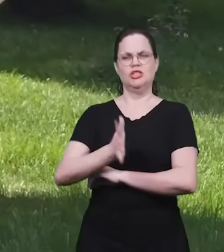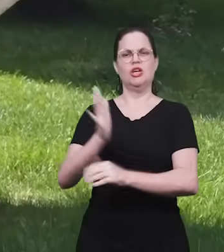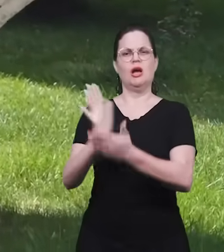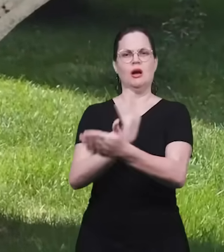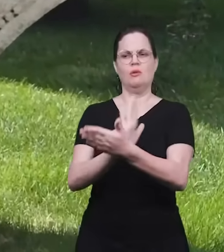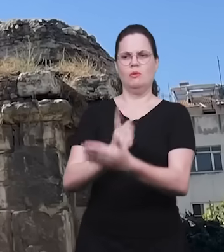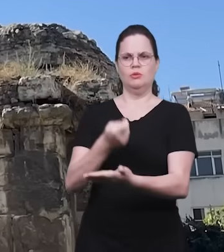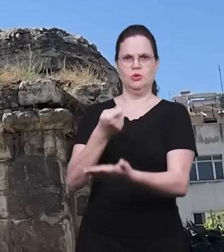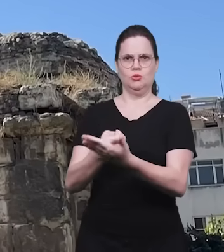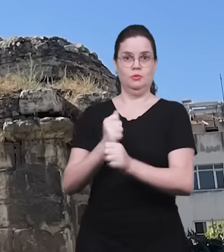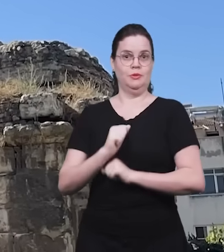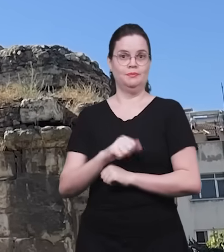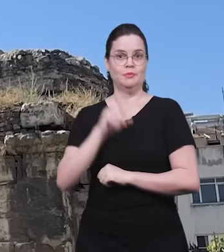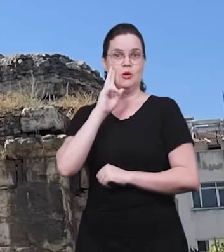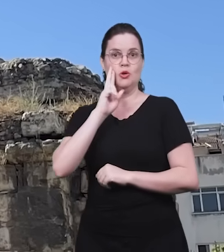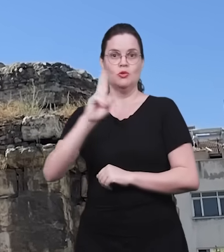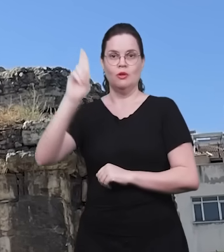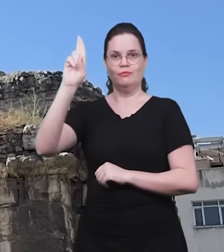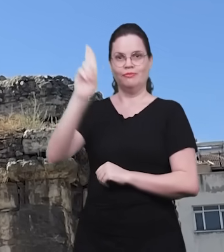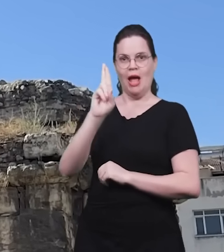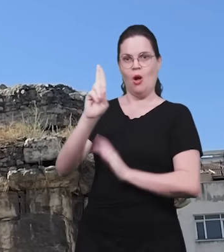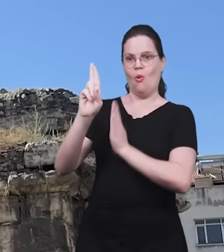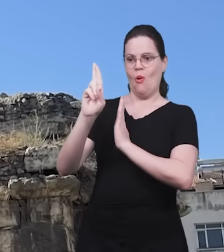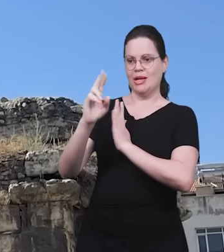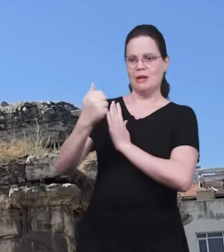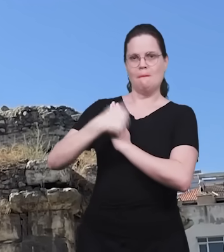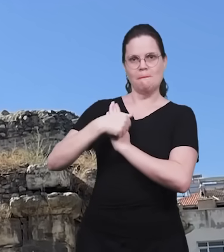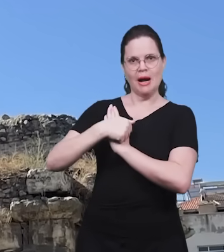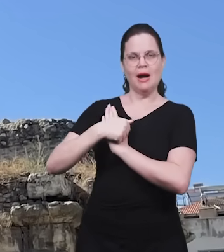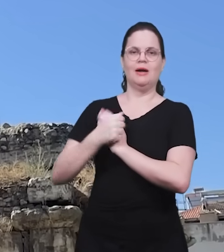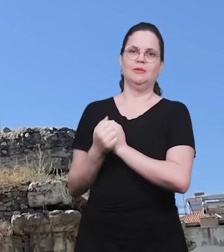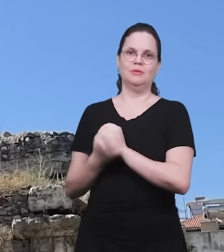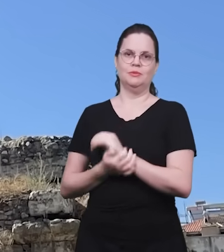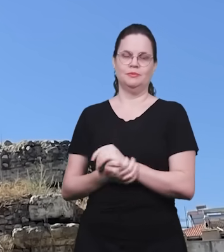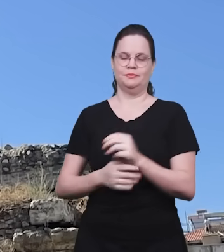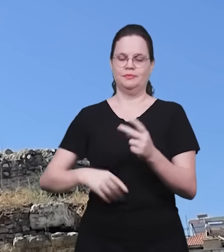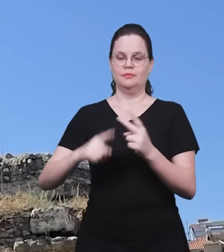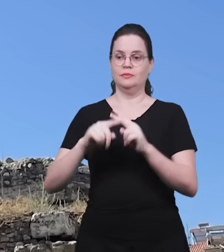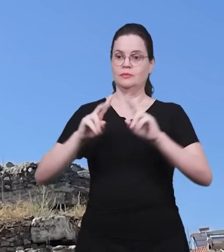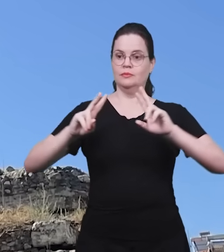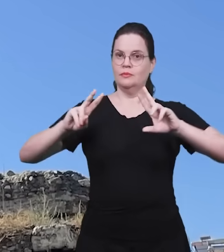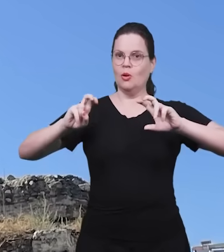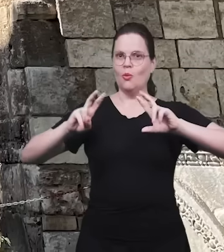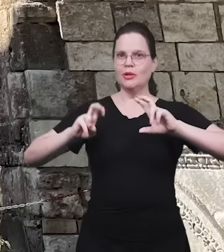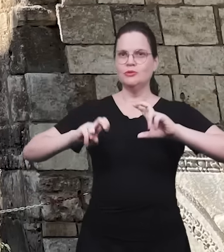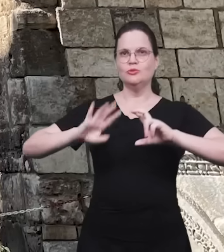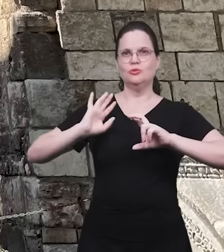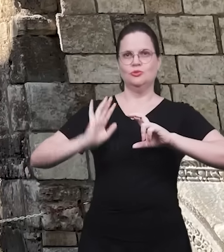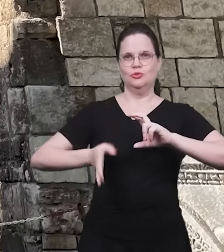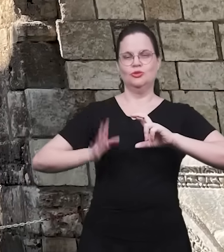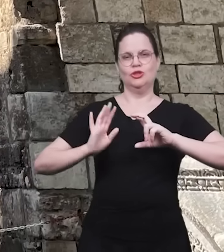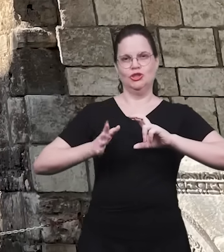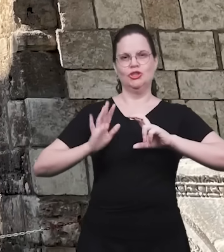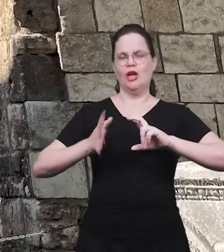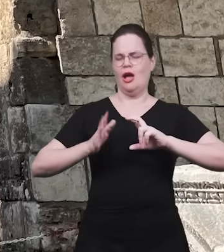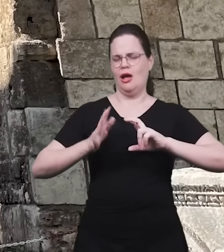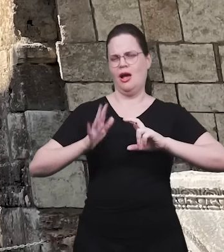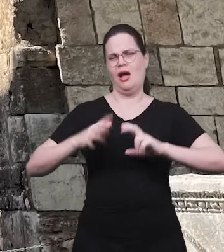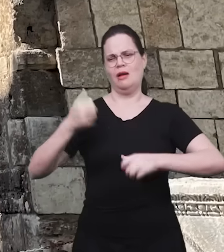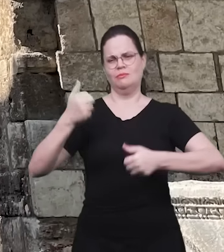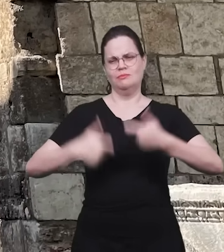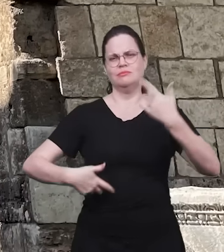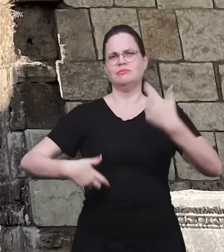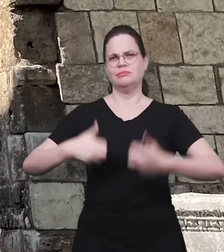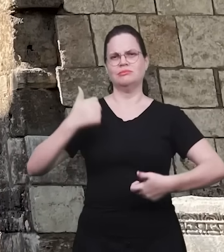é? Eis que estou à porta e bato. Então, já o assunto já está muito